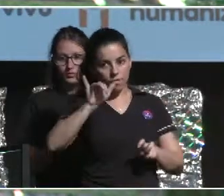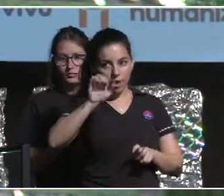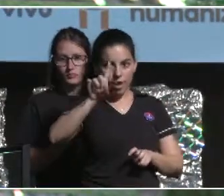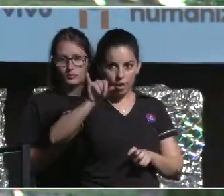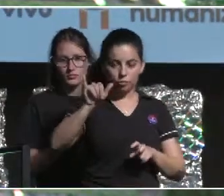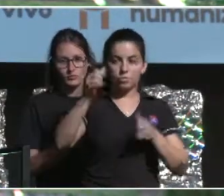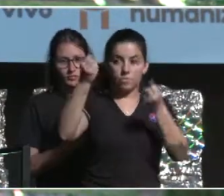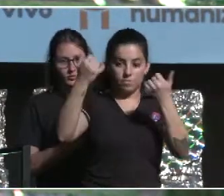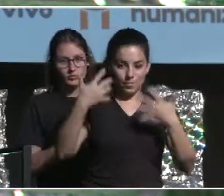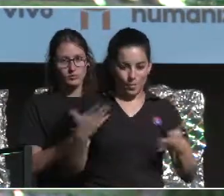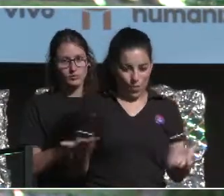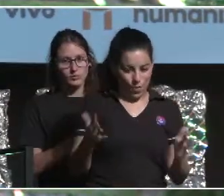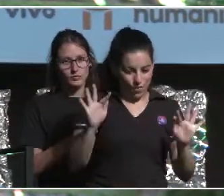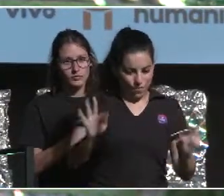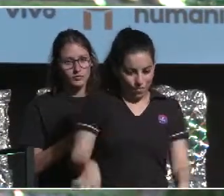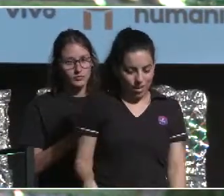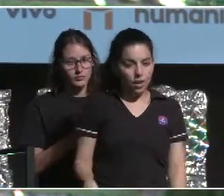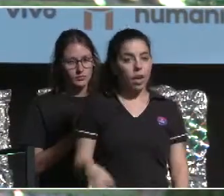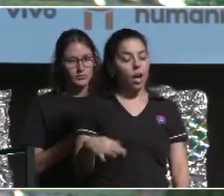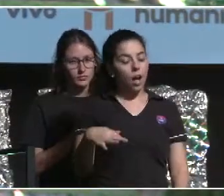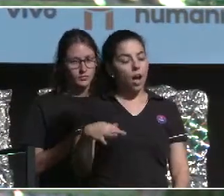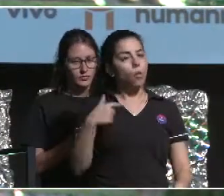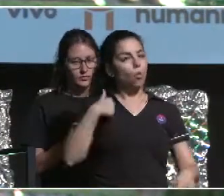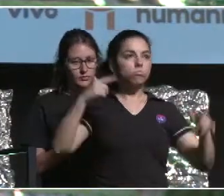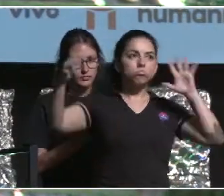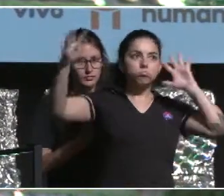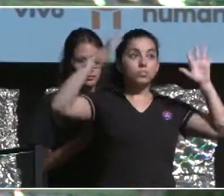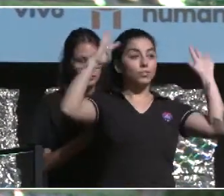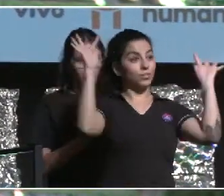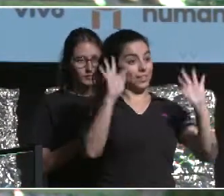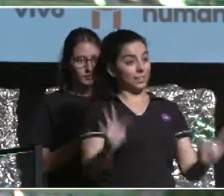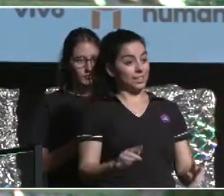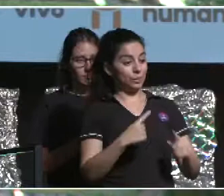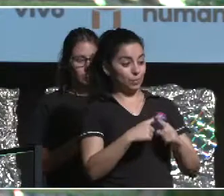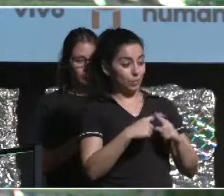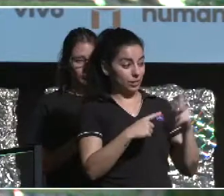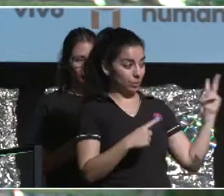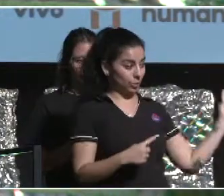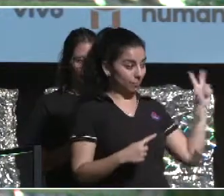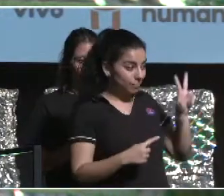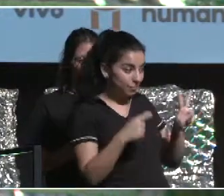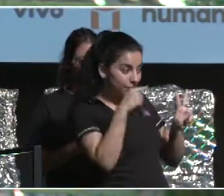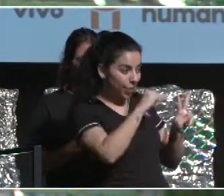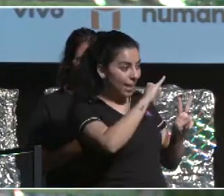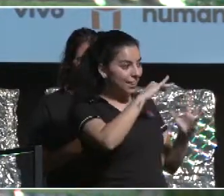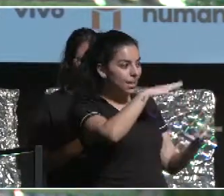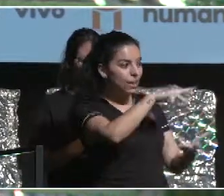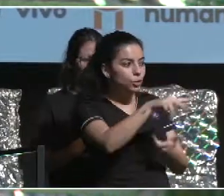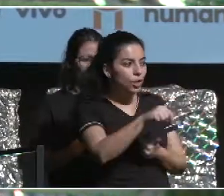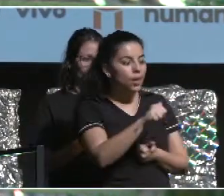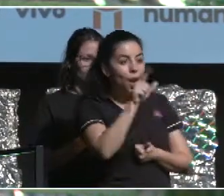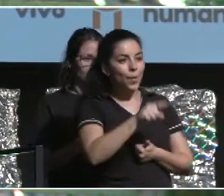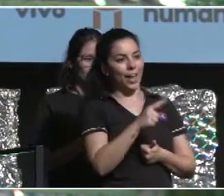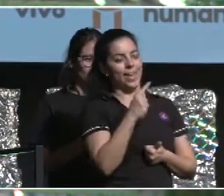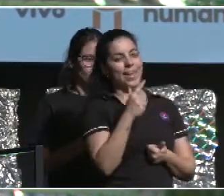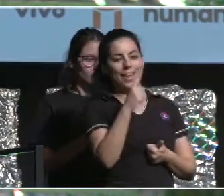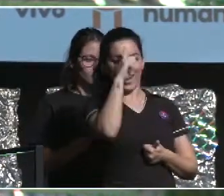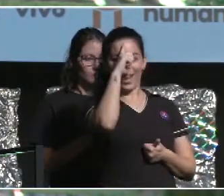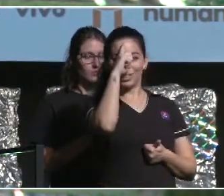que eu fiquei muito feliz que hoje, e que esse ano, né, os 2 palestrantes internacionais que a gente trouxe são latinos, né, da